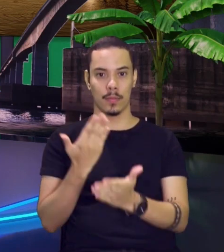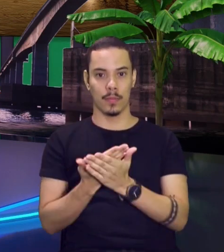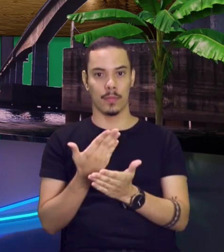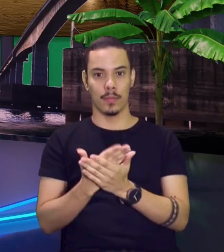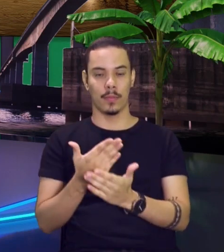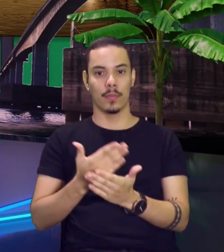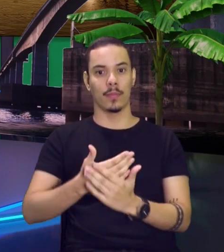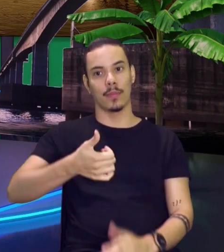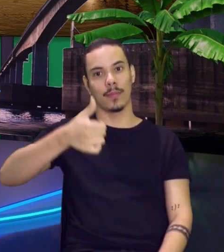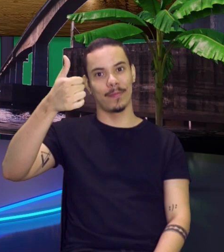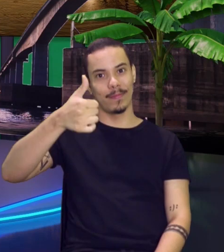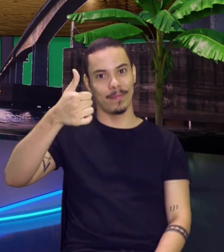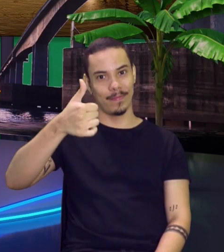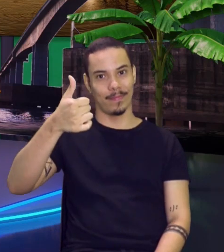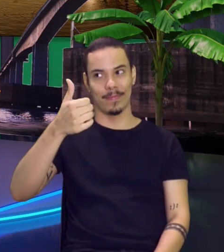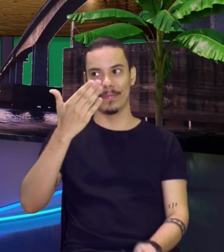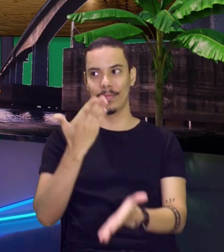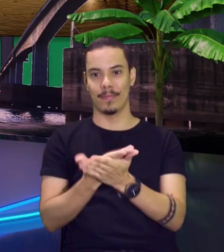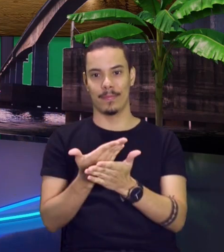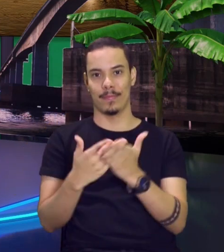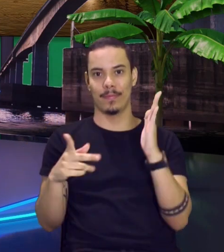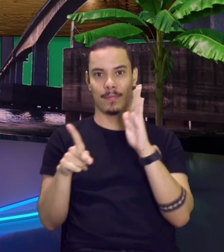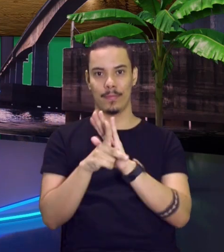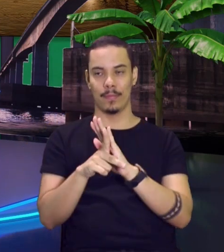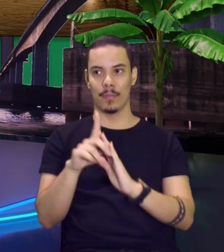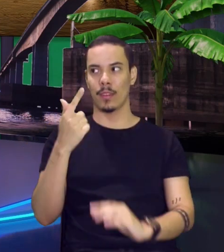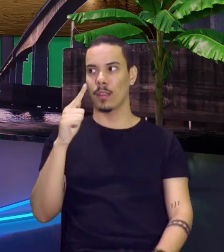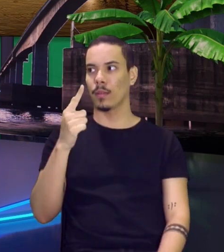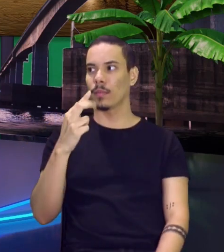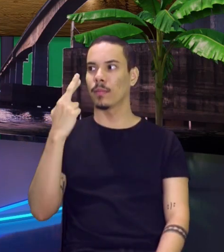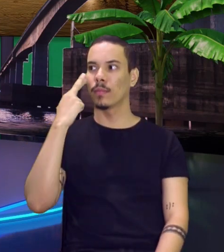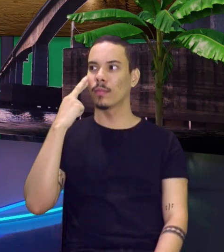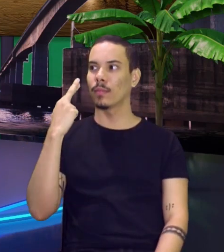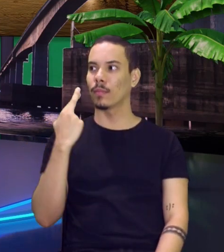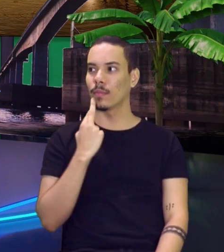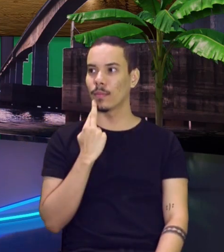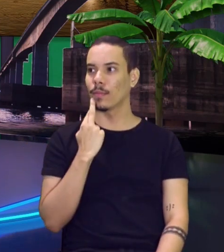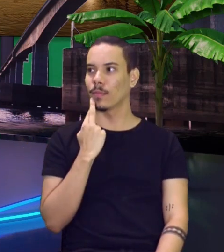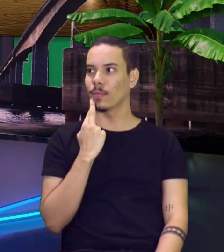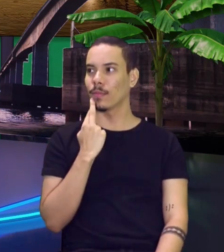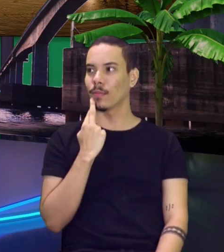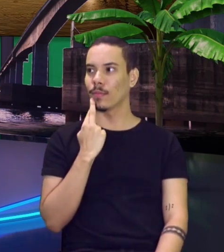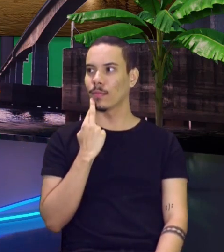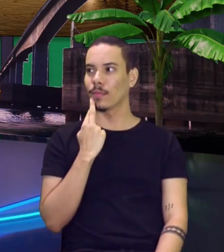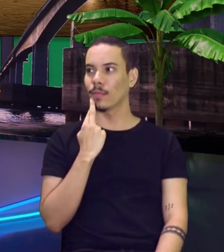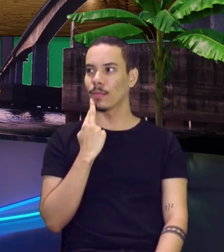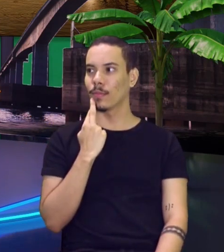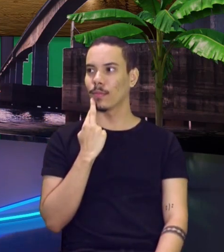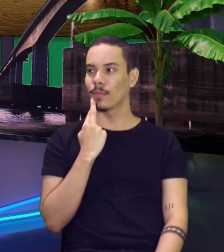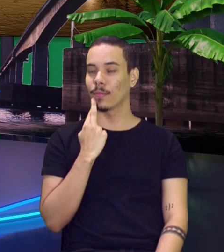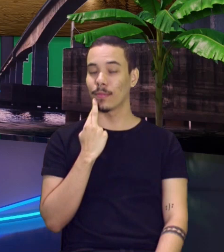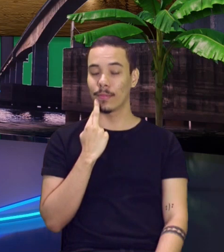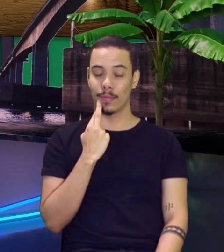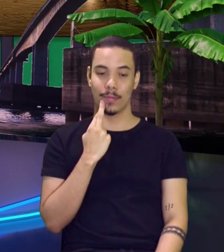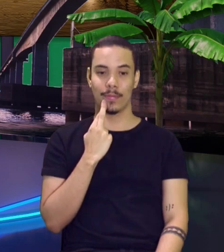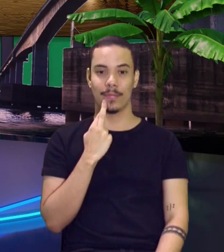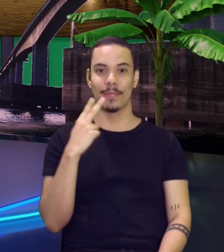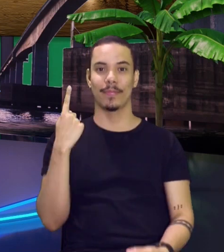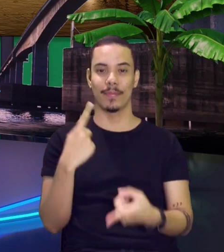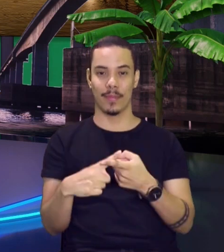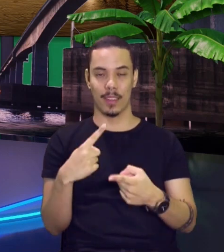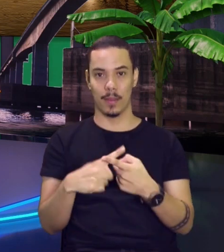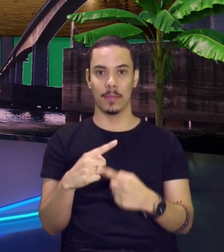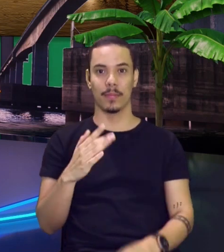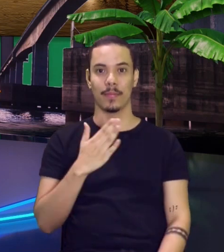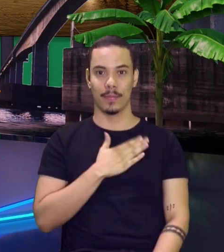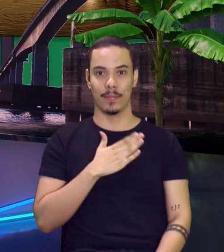nossa primeira aula de Geografia de Rondônia. Portanto,